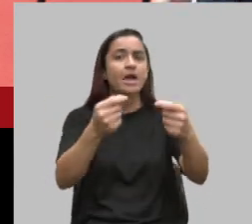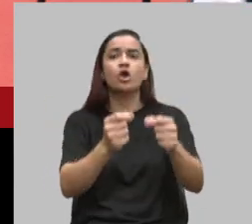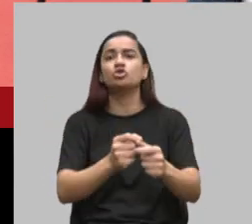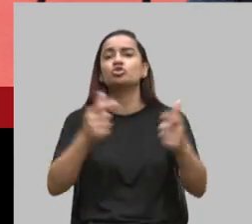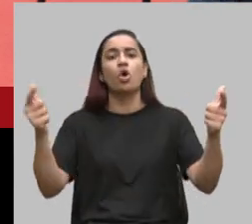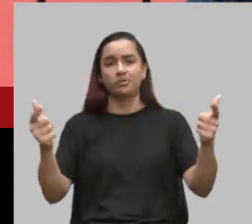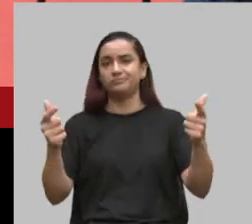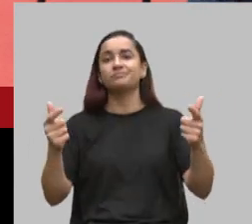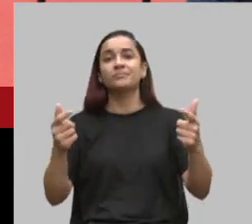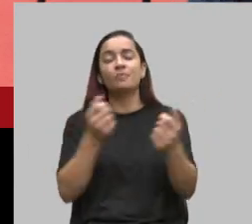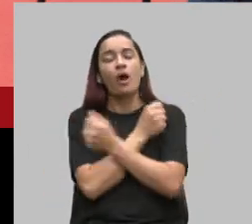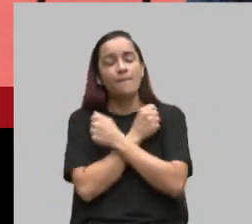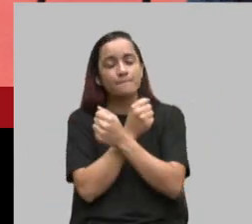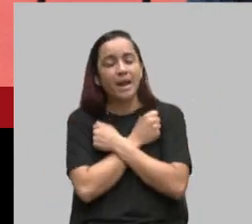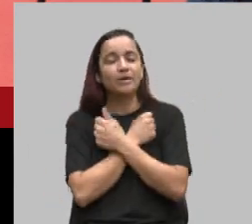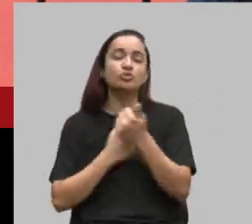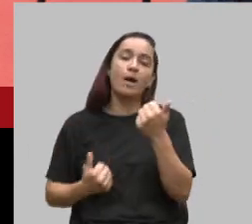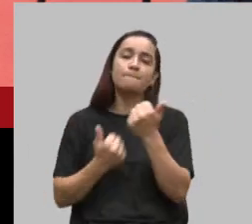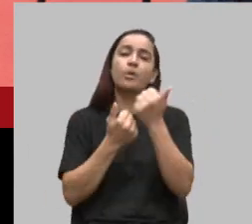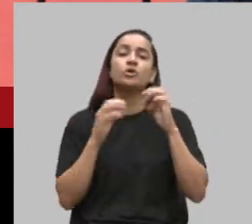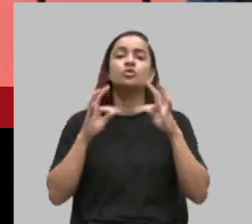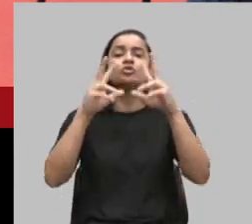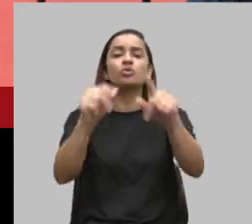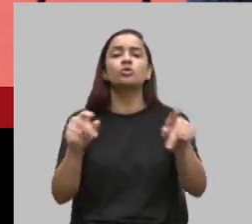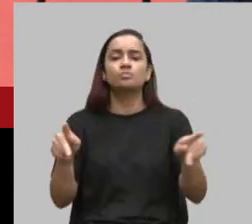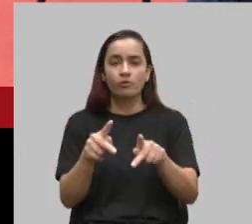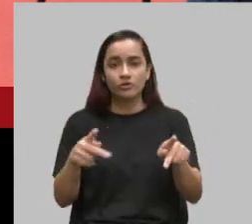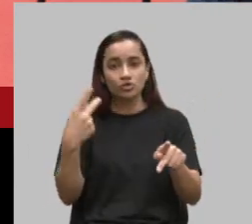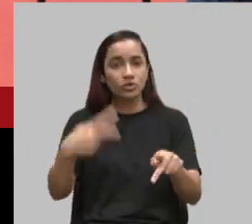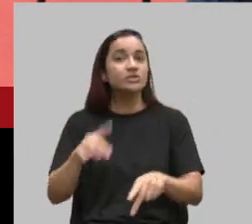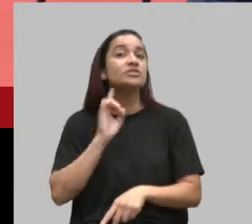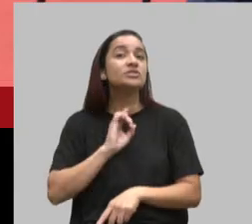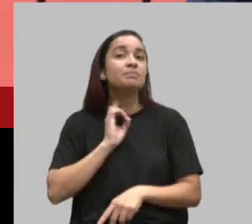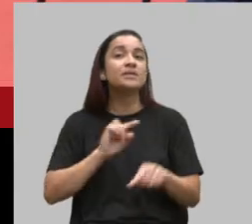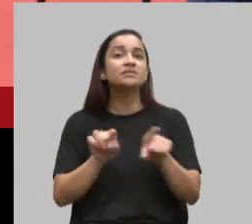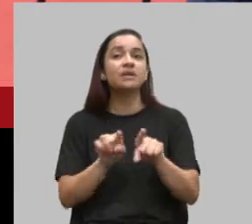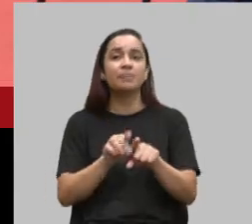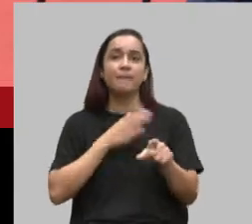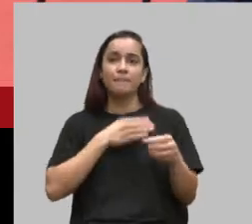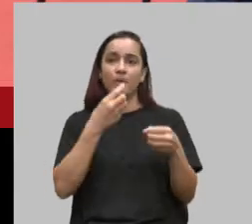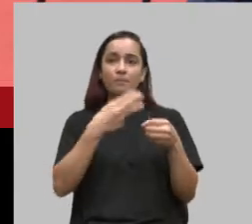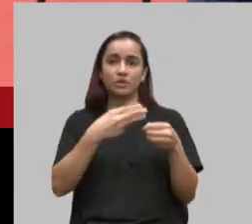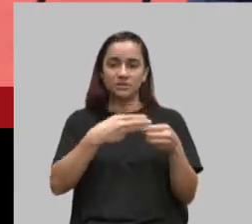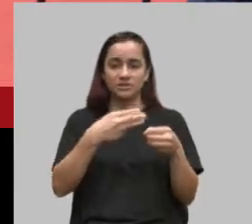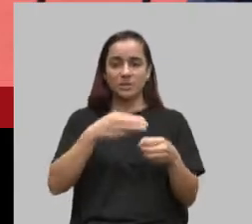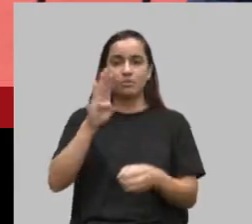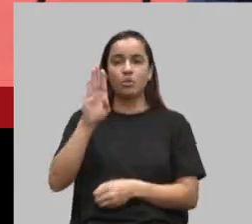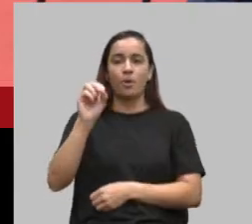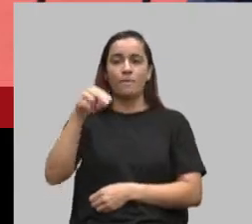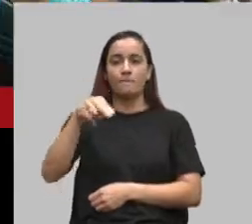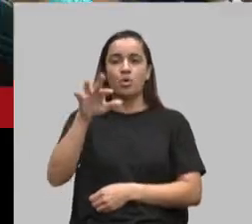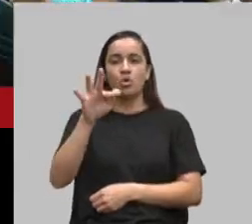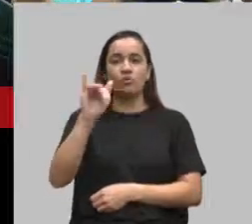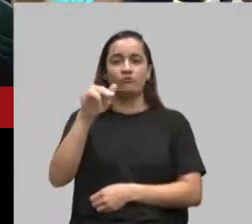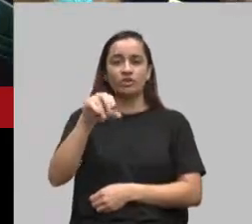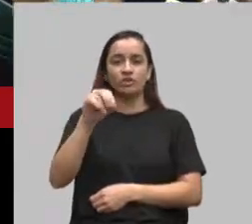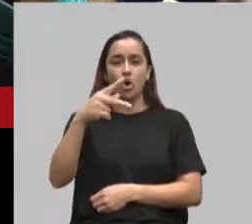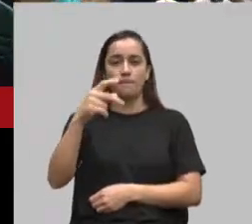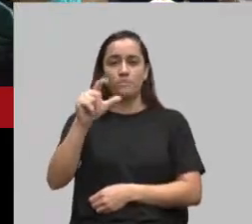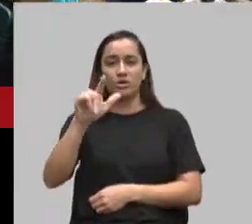apoio a todos os professores de Minas e aos professores do meu Município Bonfinópolis de Minas um grande abraço